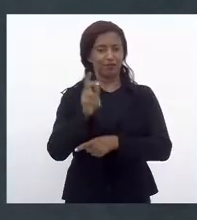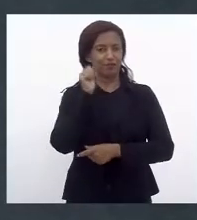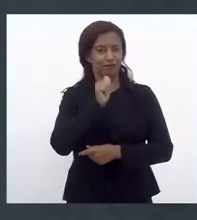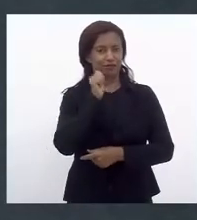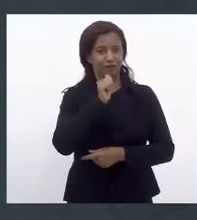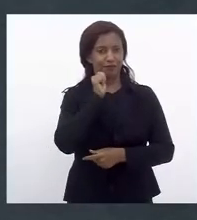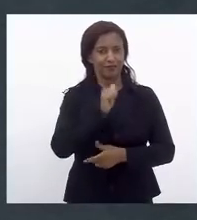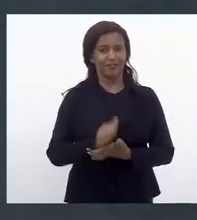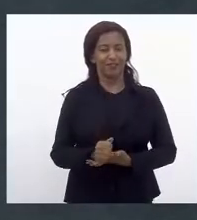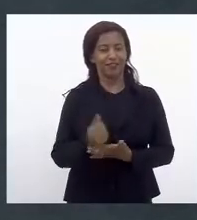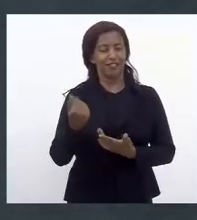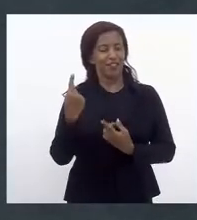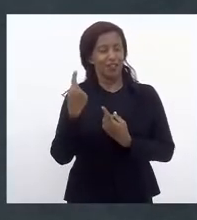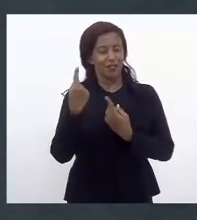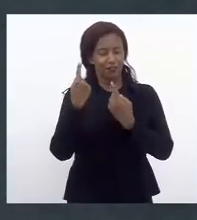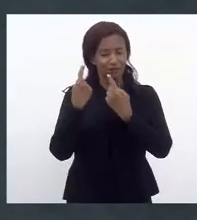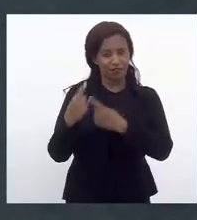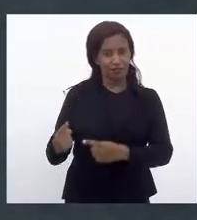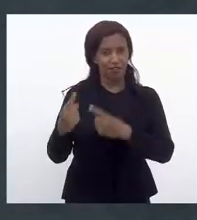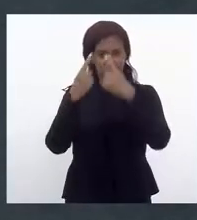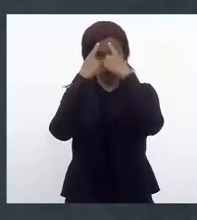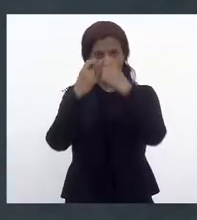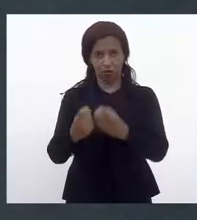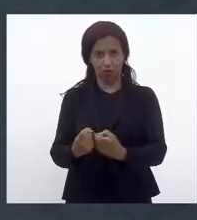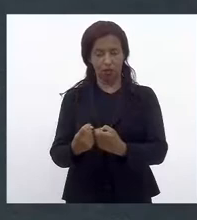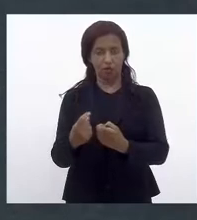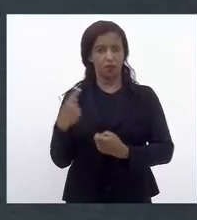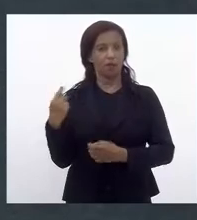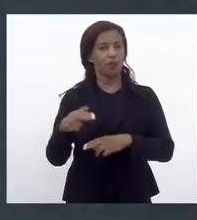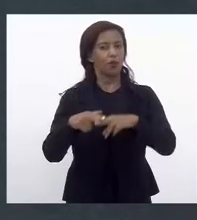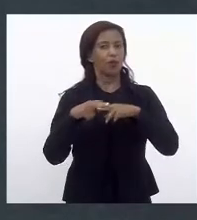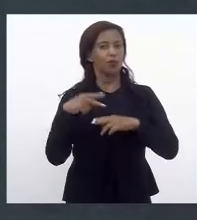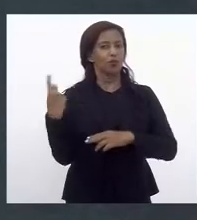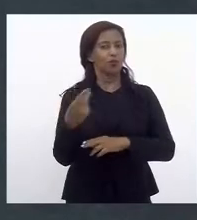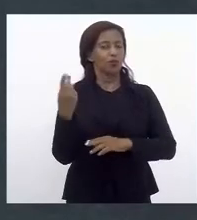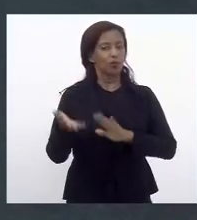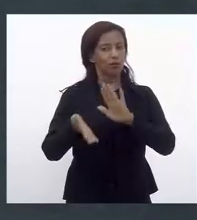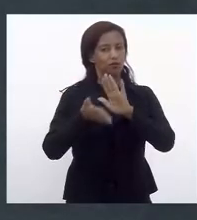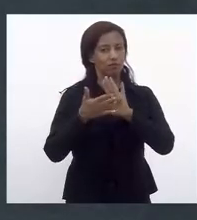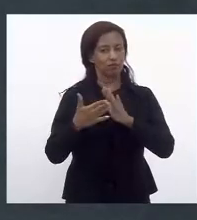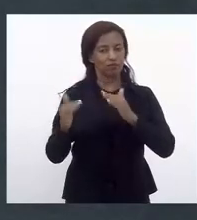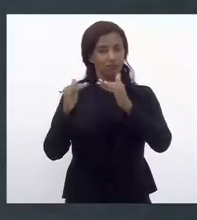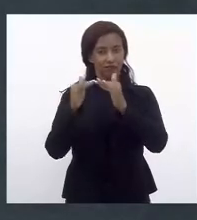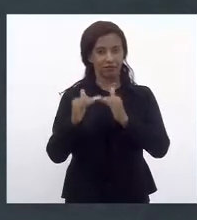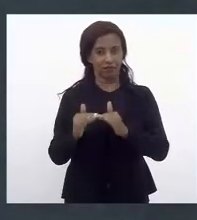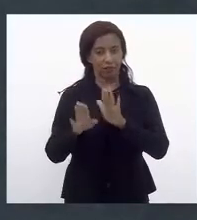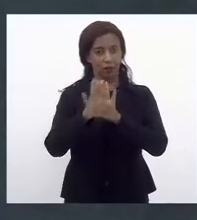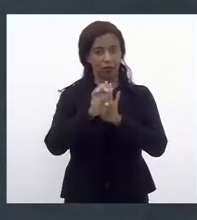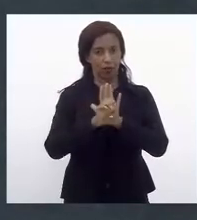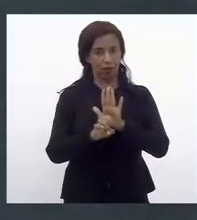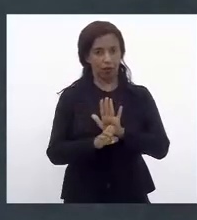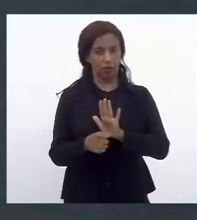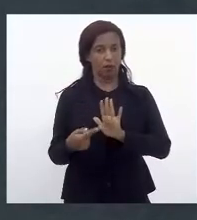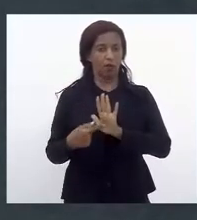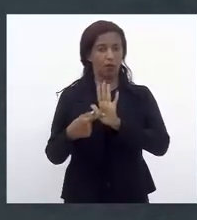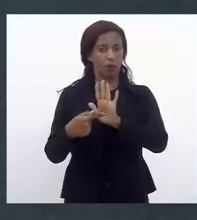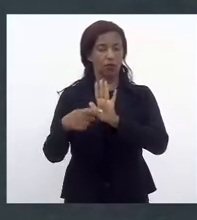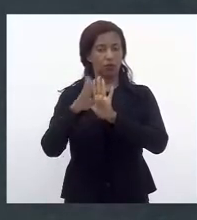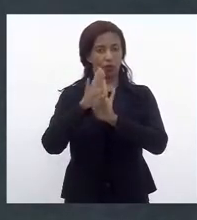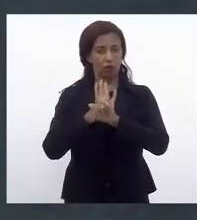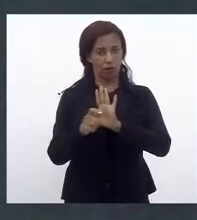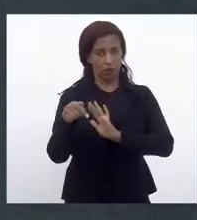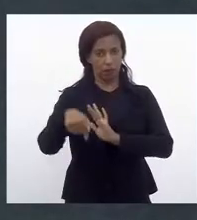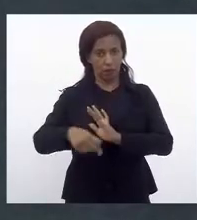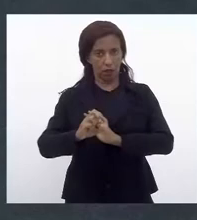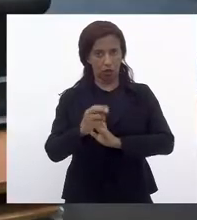mulheres vítimas de violência. Por isso, o nosso parecer é favorável com emendas. Eu apresento as emendas aqui, não?